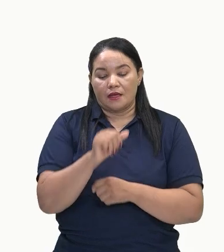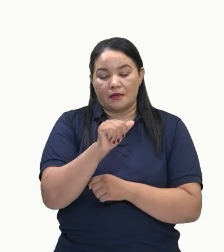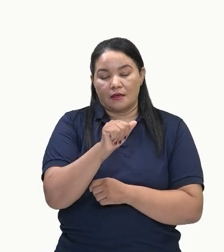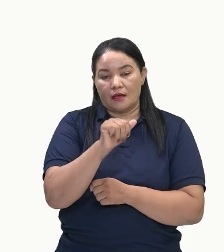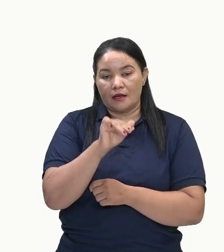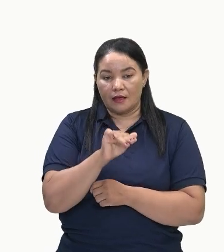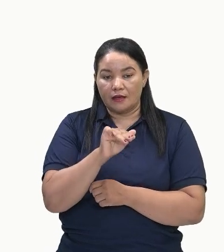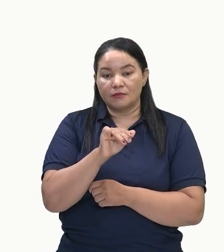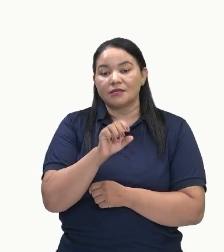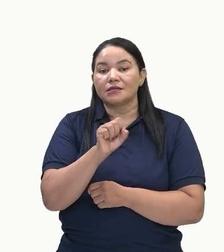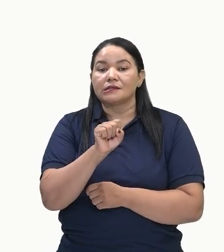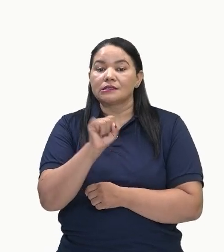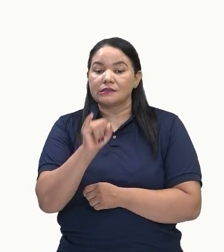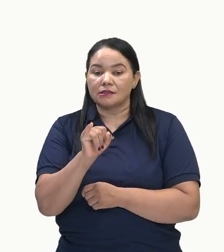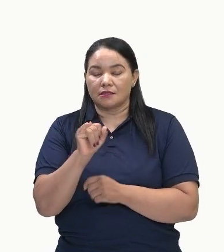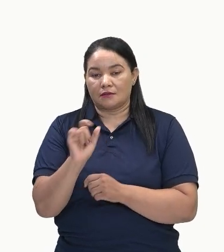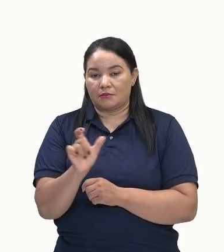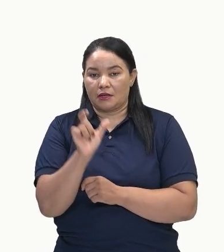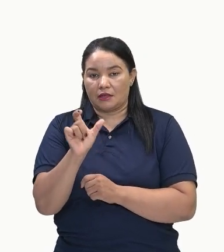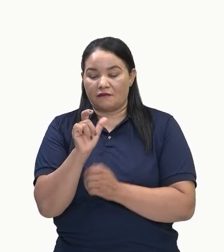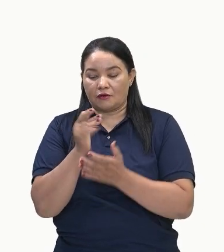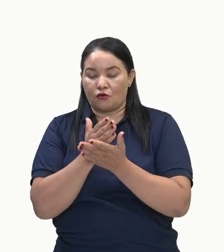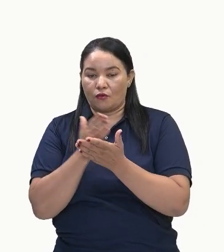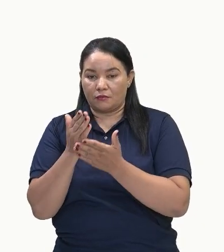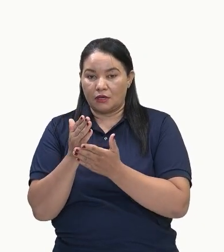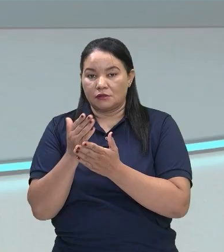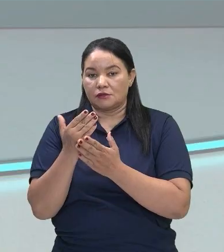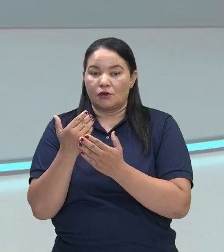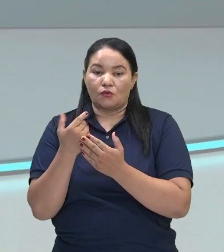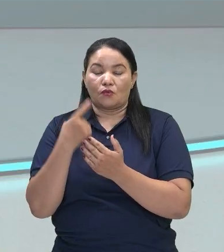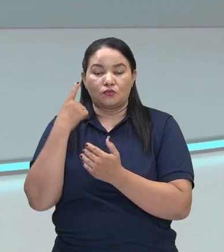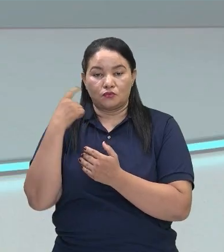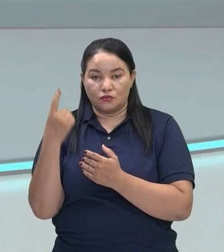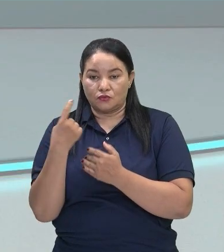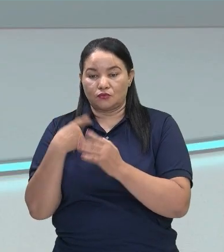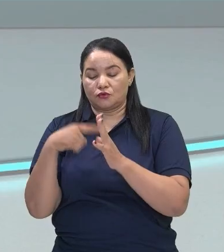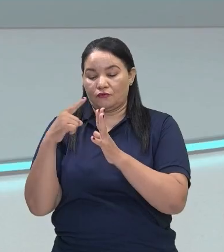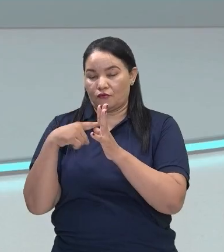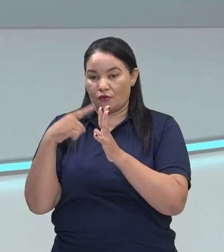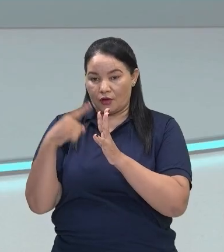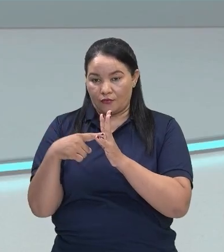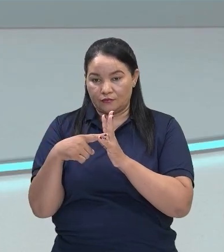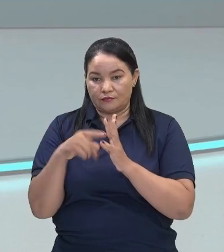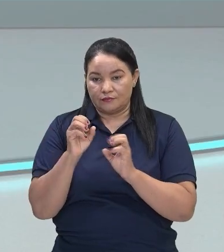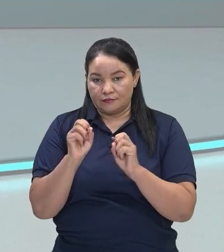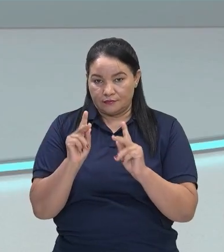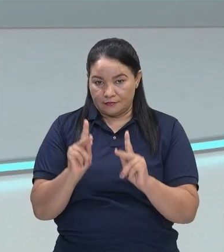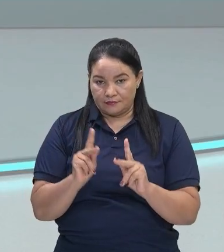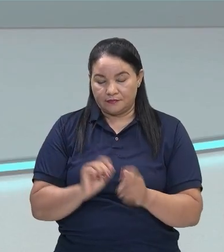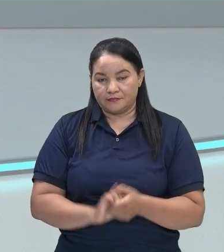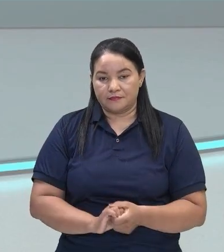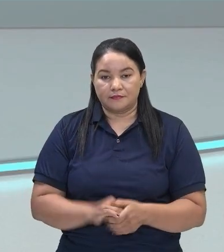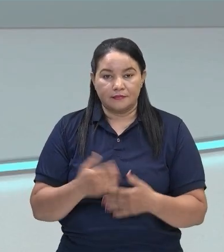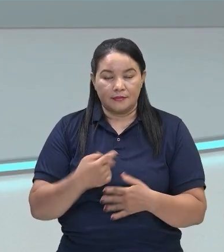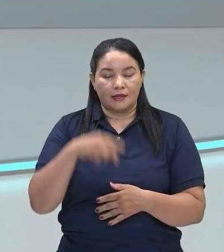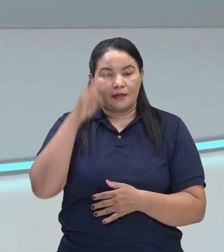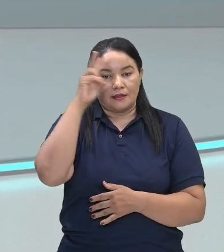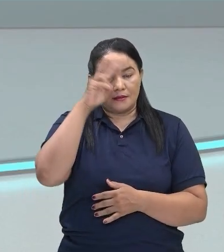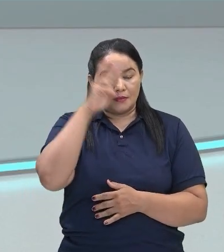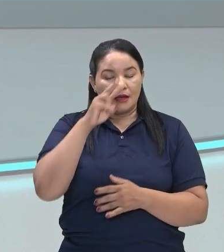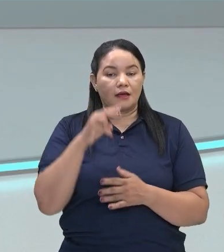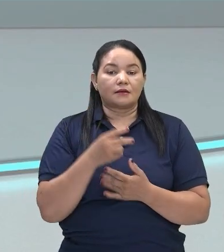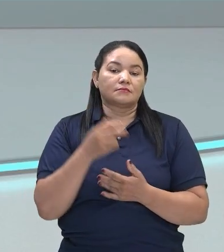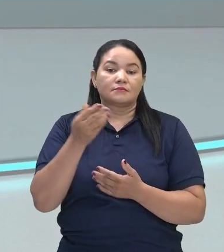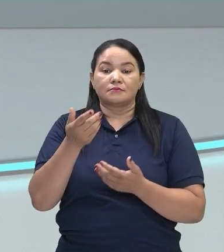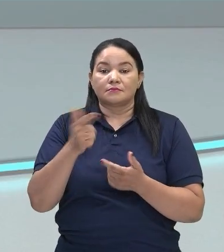começar, então, com som de vogal, ok? Então, só para relembrar mesmo, né, para enfatizar,